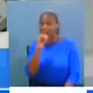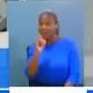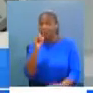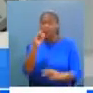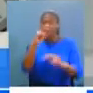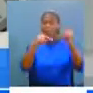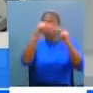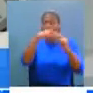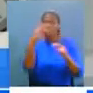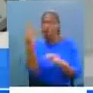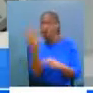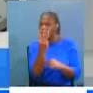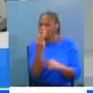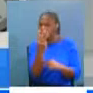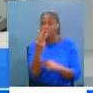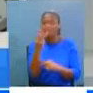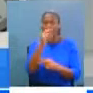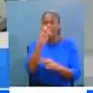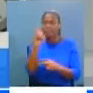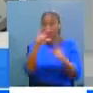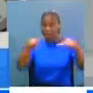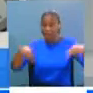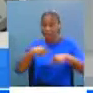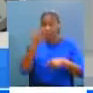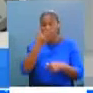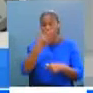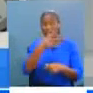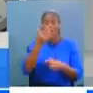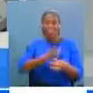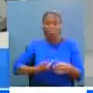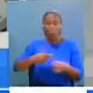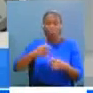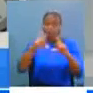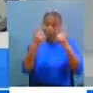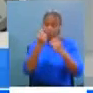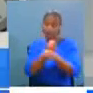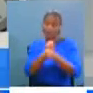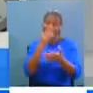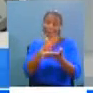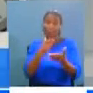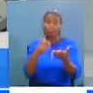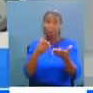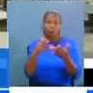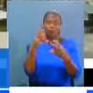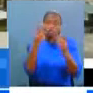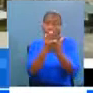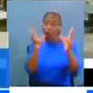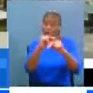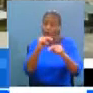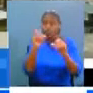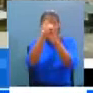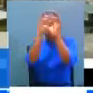3 pisos e 30 salas de aula. O antigo liceu vai funcionar até que a construção da nova escola esteja concluída.